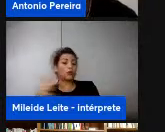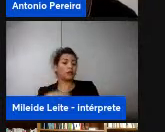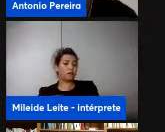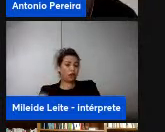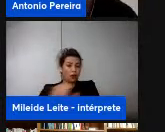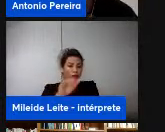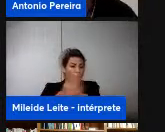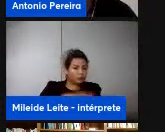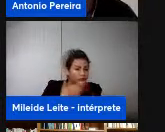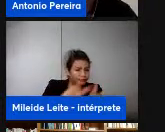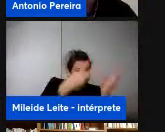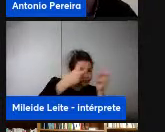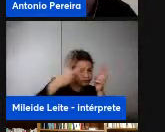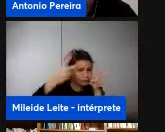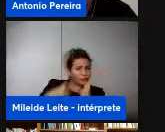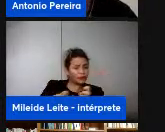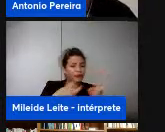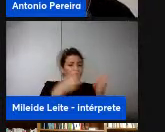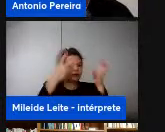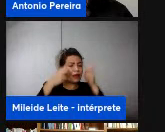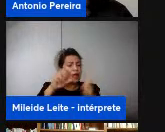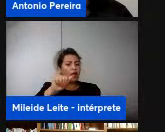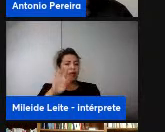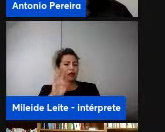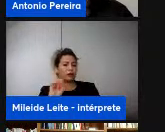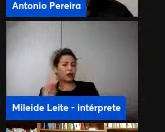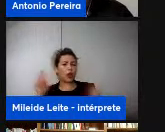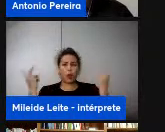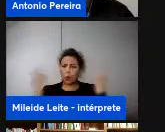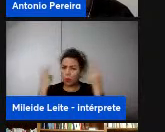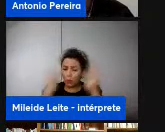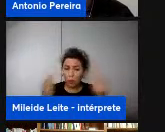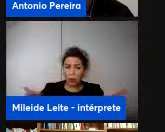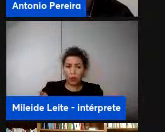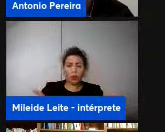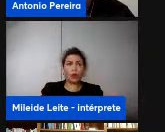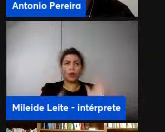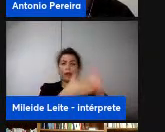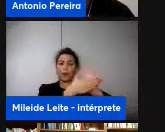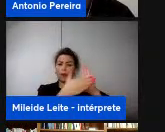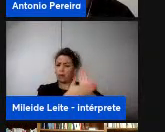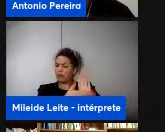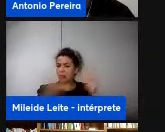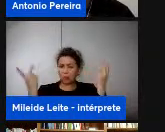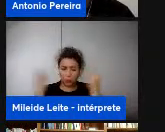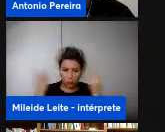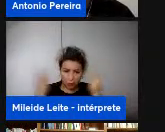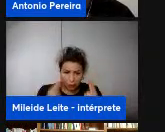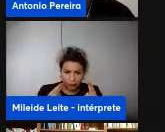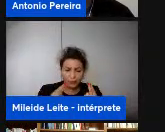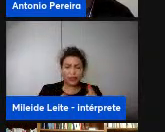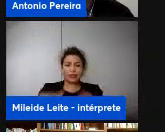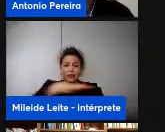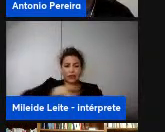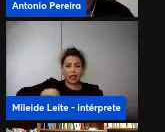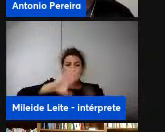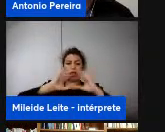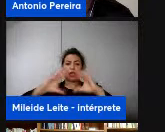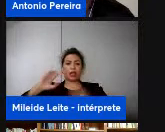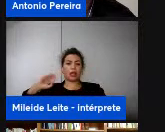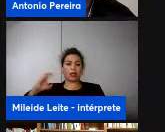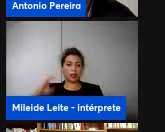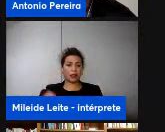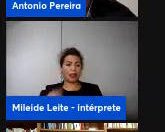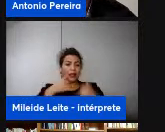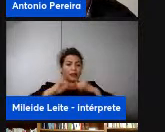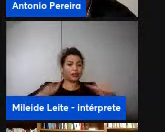de inferência ativa, que é muito, muito comum atualmente, é uma proposta muito comum em neurociências, que é chamado de energia